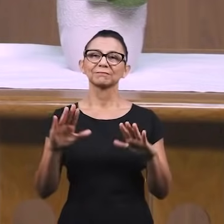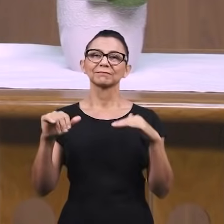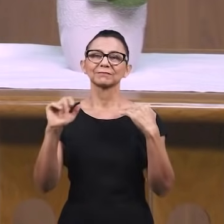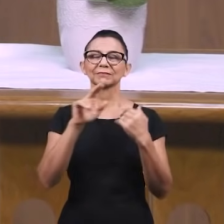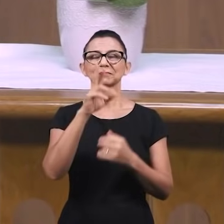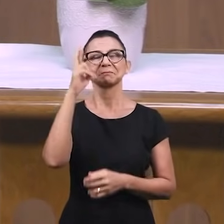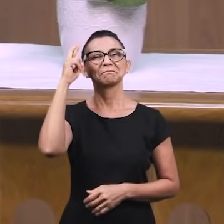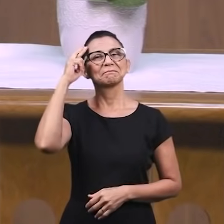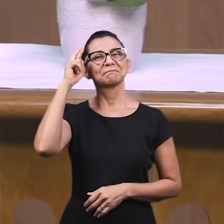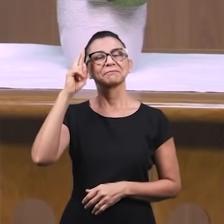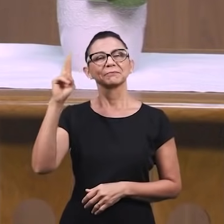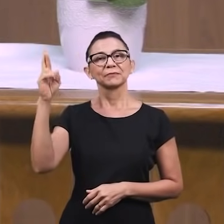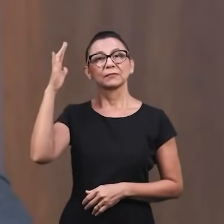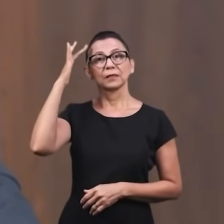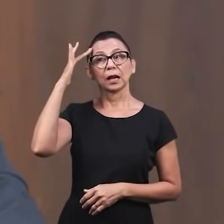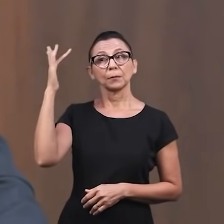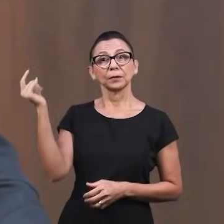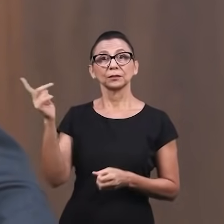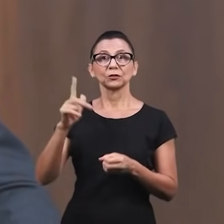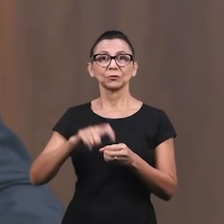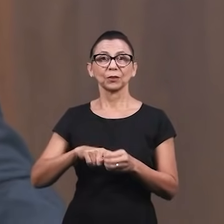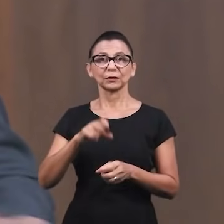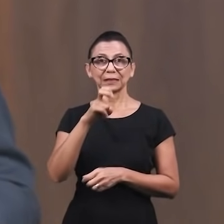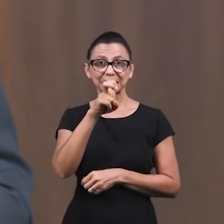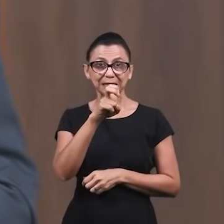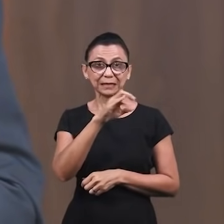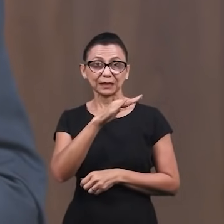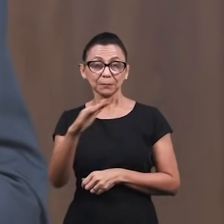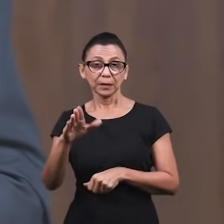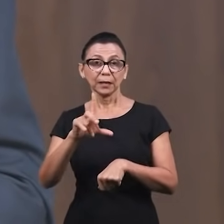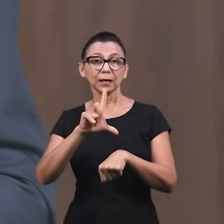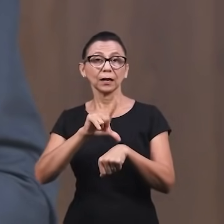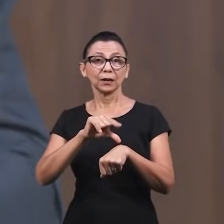Amém. Louvado seja o nome do Senhor. Amanhã estaremos de volta